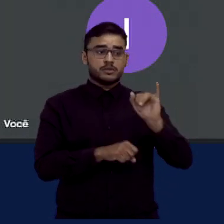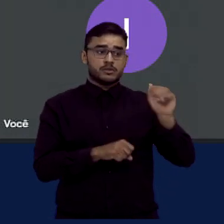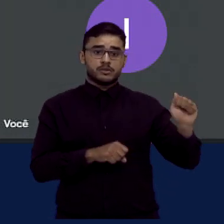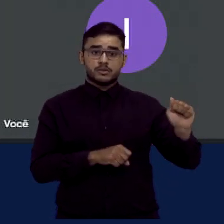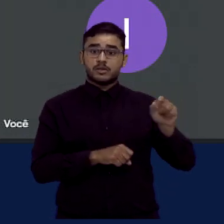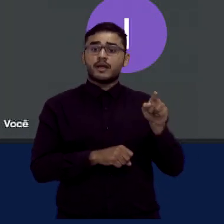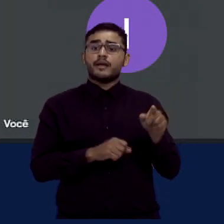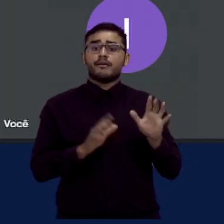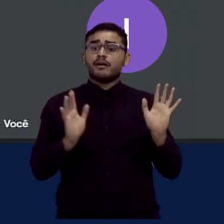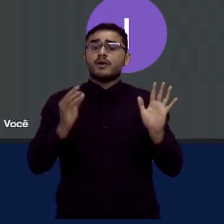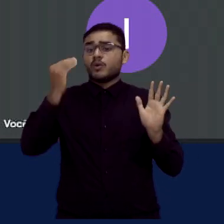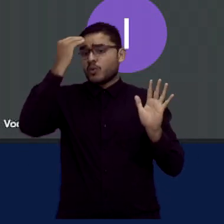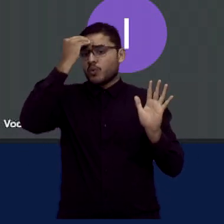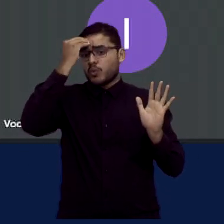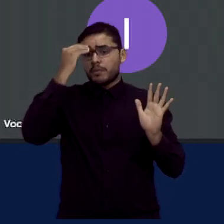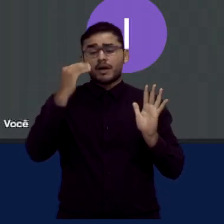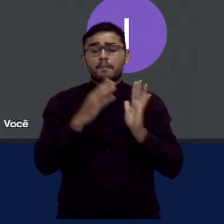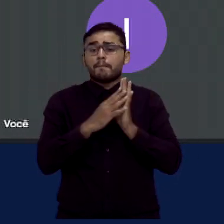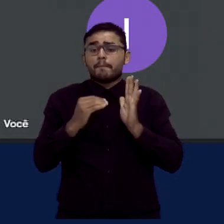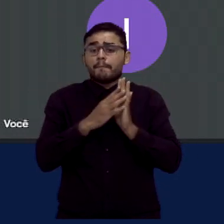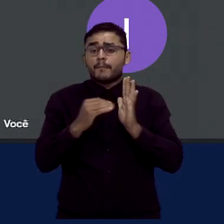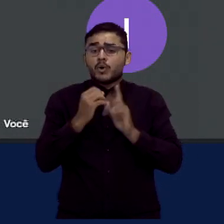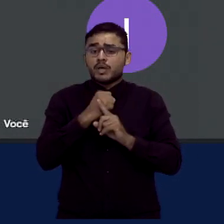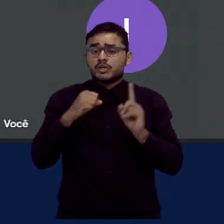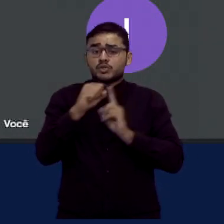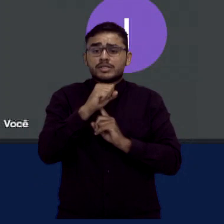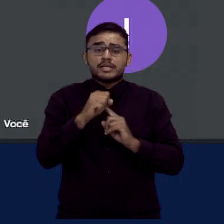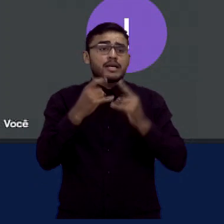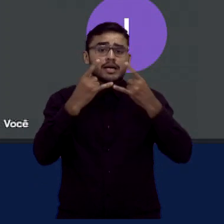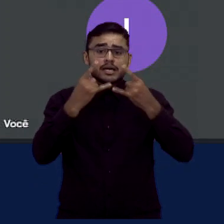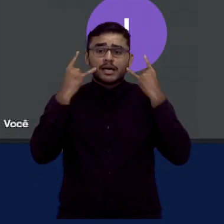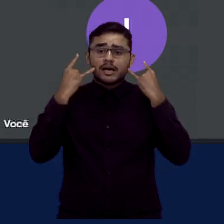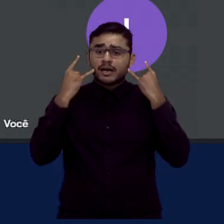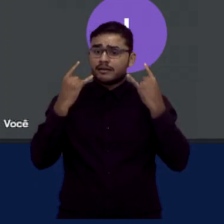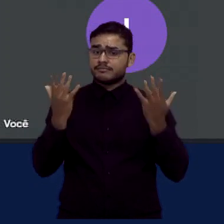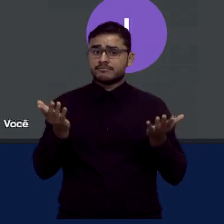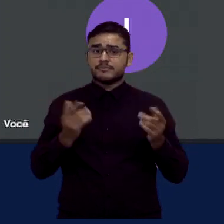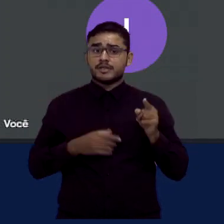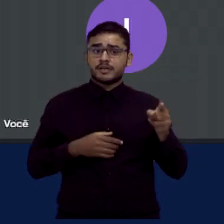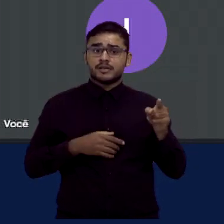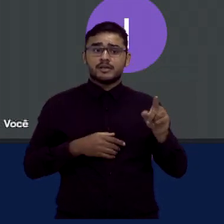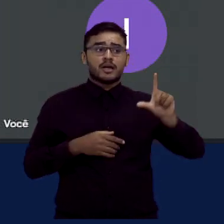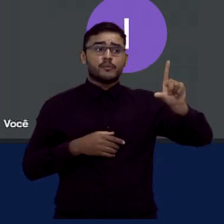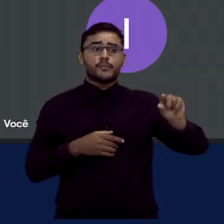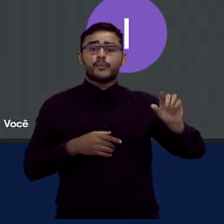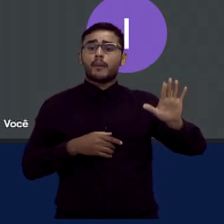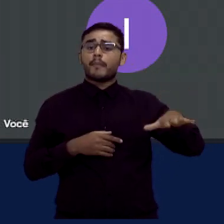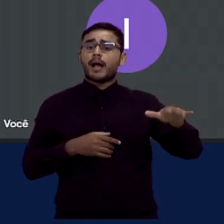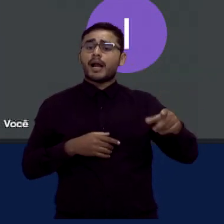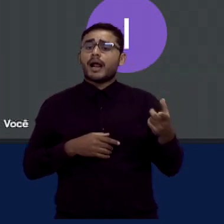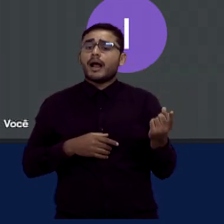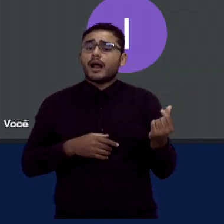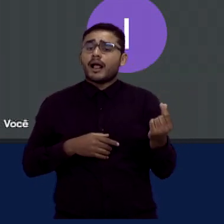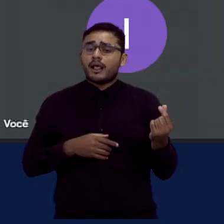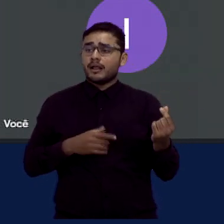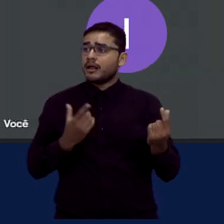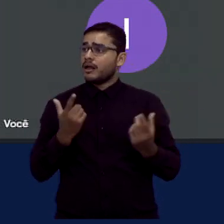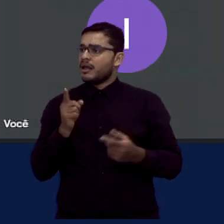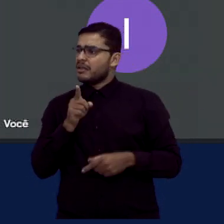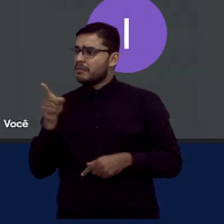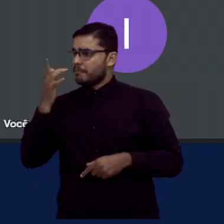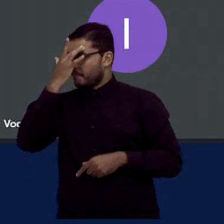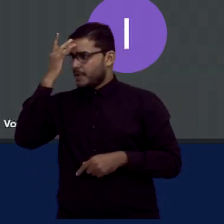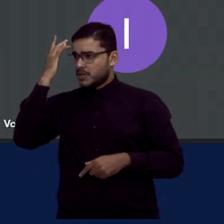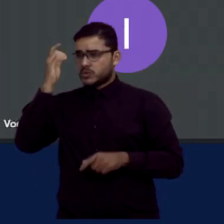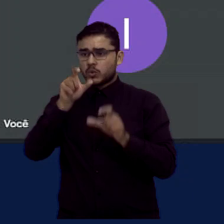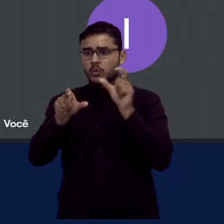a IA, ele traz uma mão de obra barata. Isso. E aí a